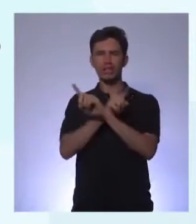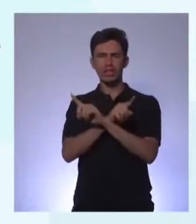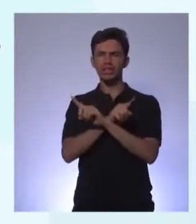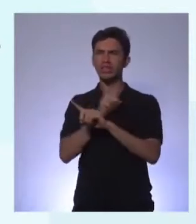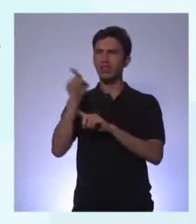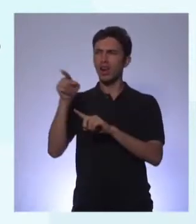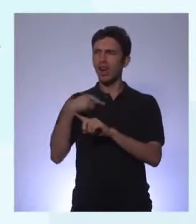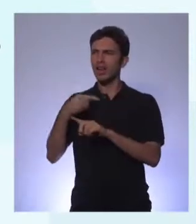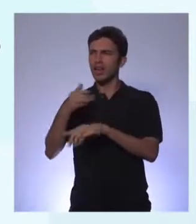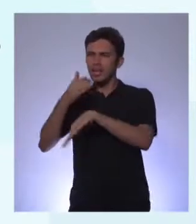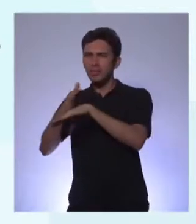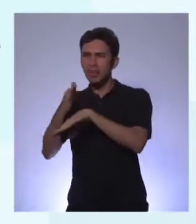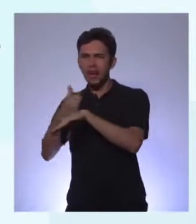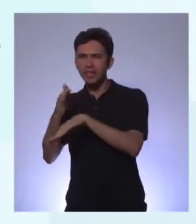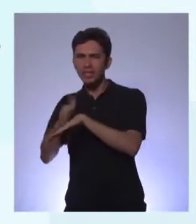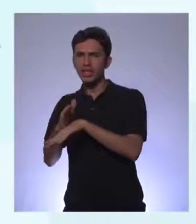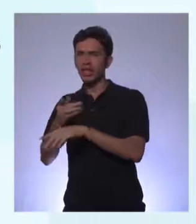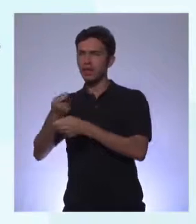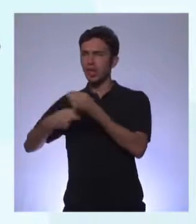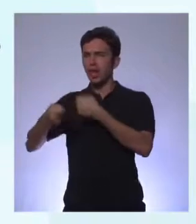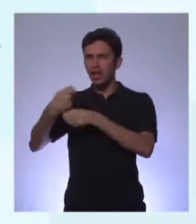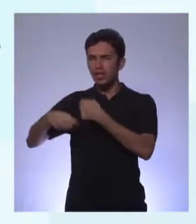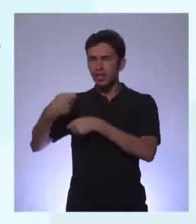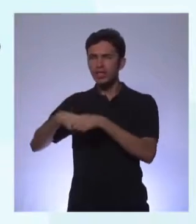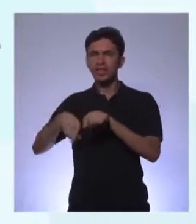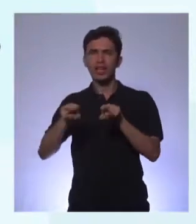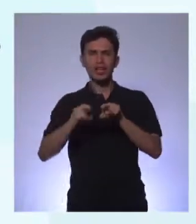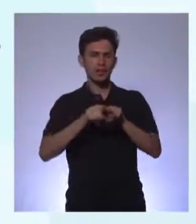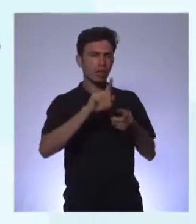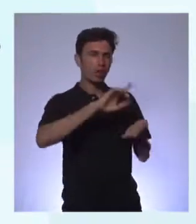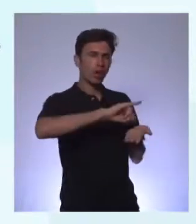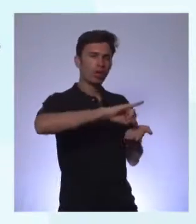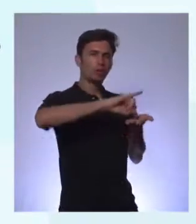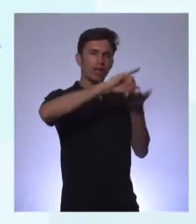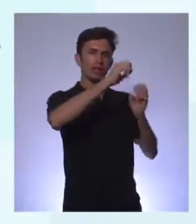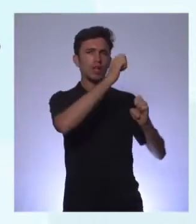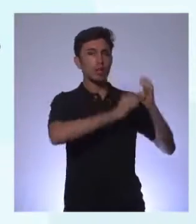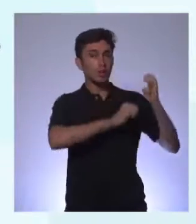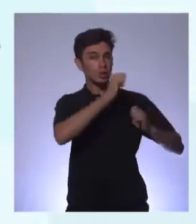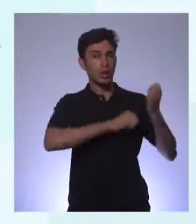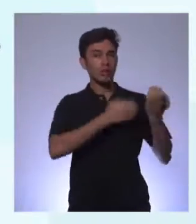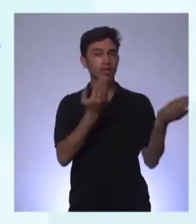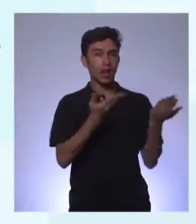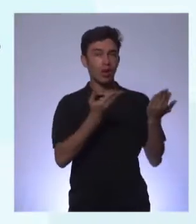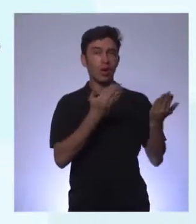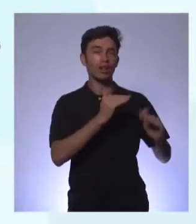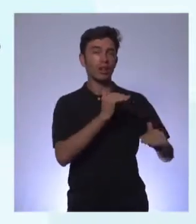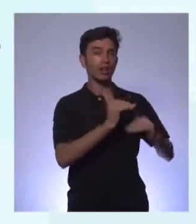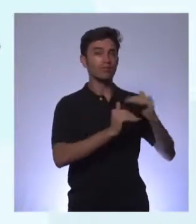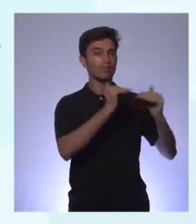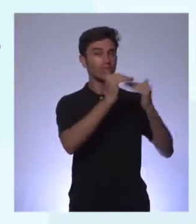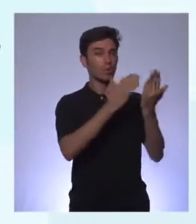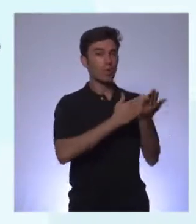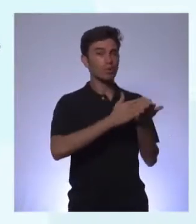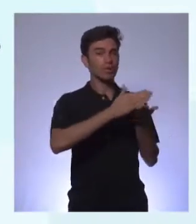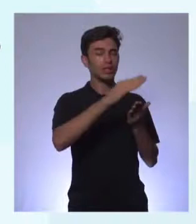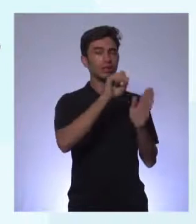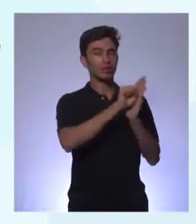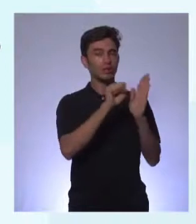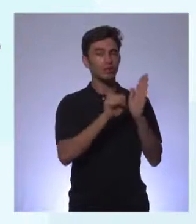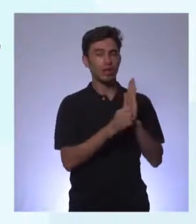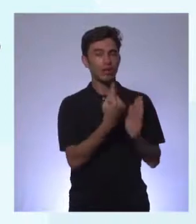a prática colonial mercantilista e o capitalismo industrial que está se erguendo aí no